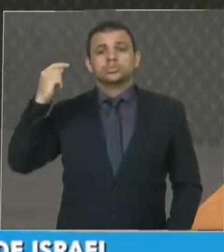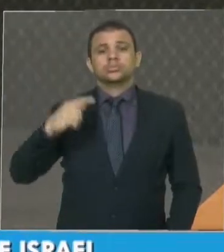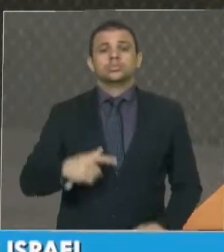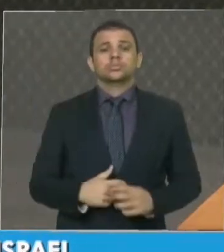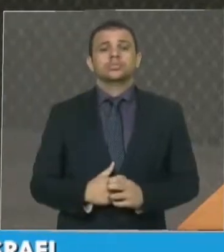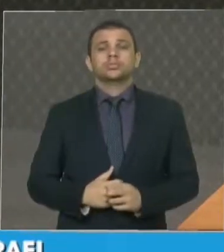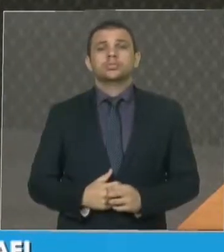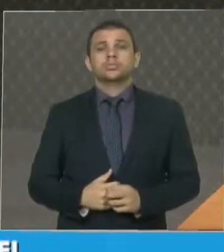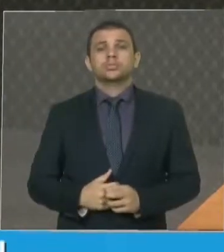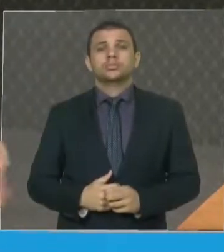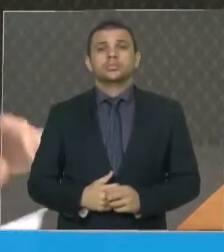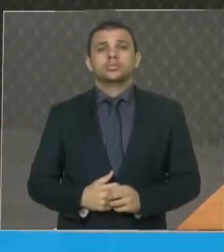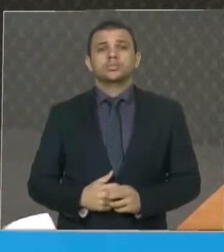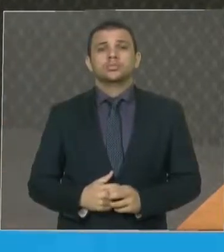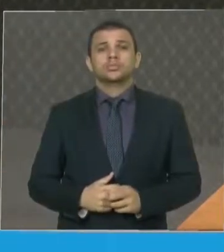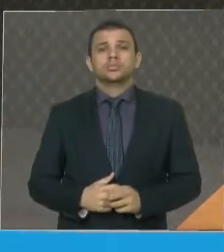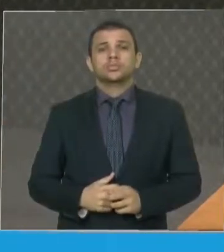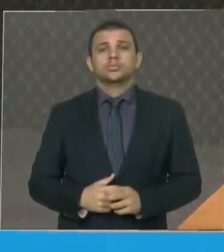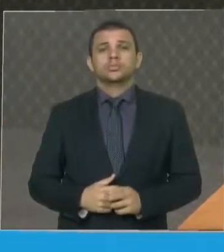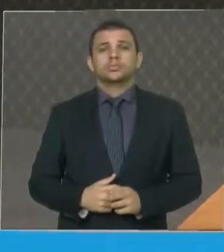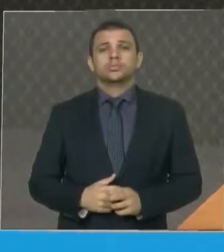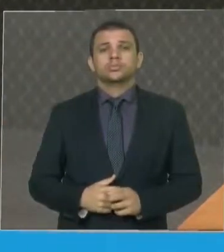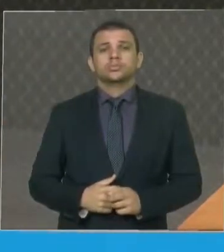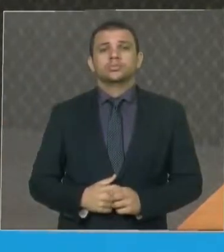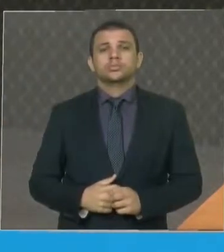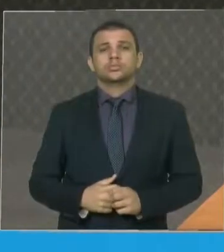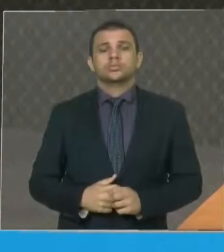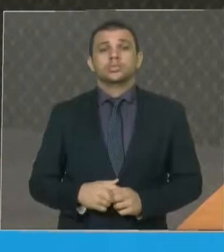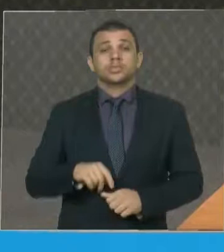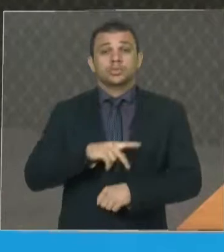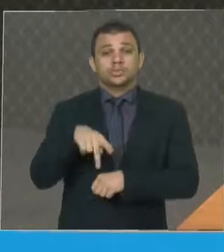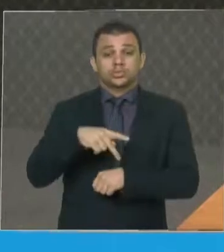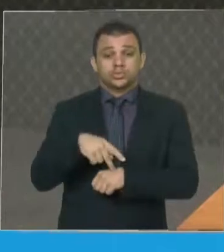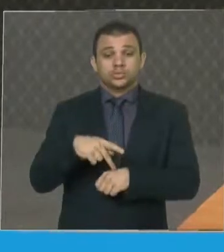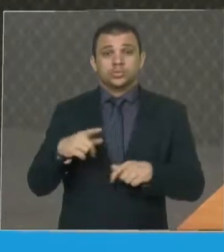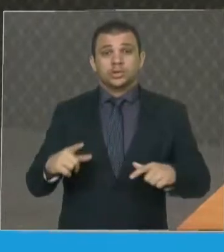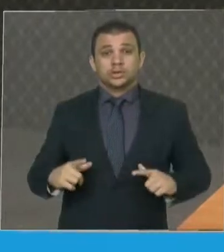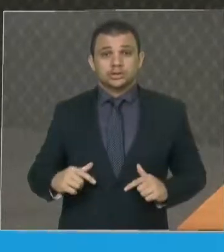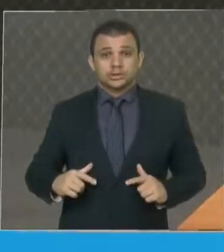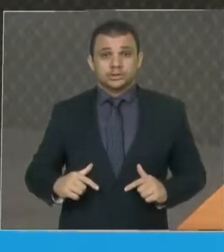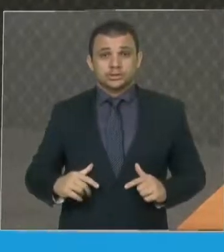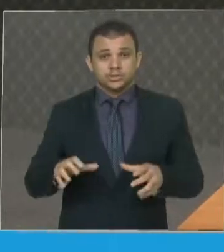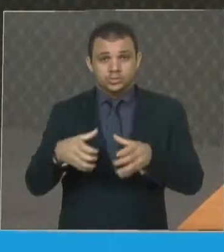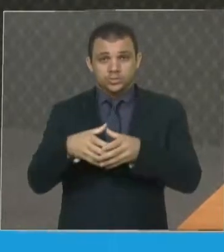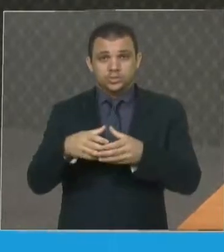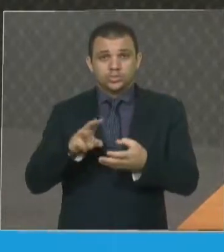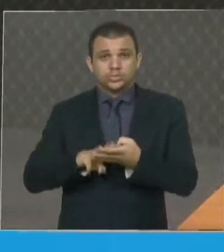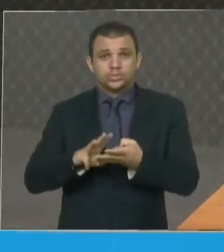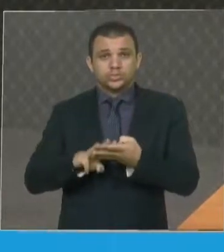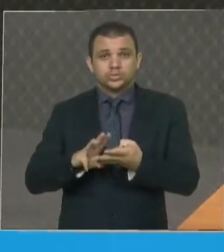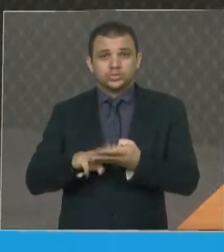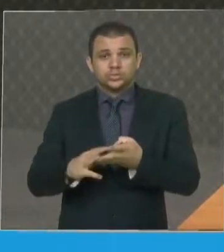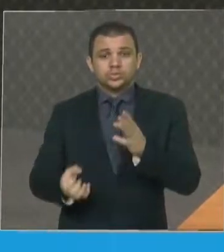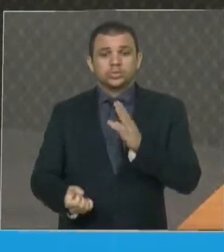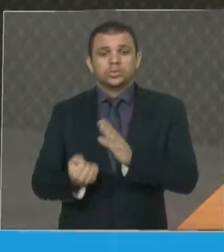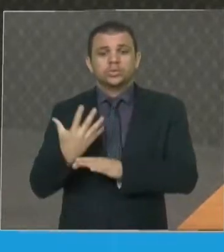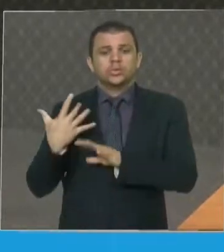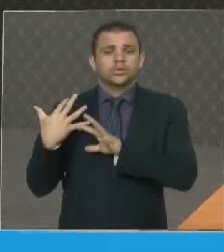para o pequeno povo. Esse país, essa raça, judeus, sofreu muito durante